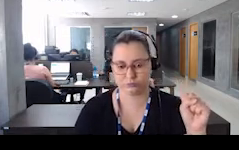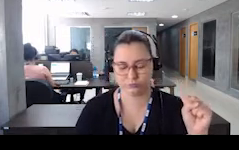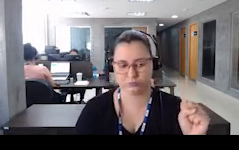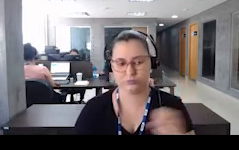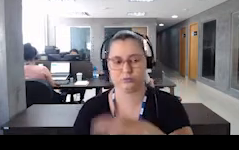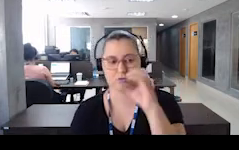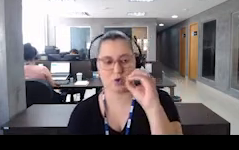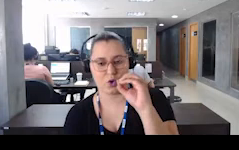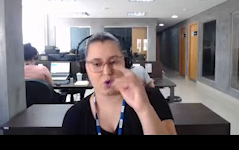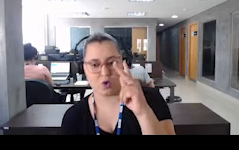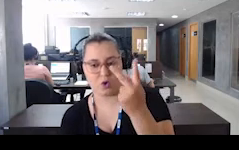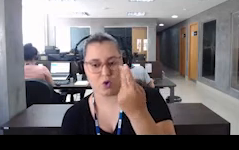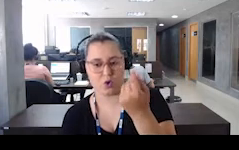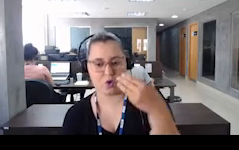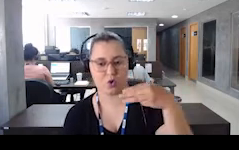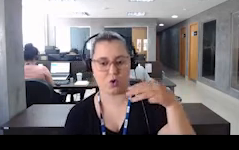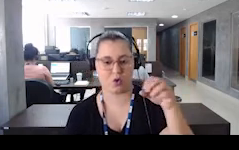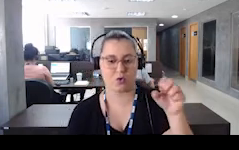0,3748 ohms. Vou